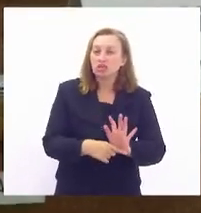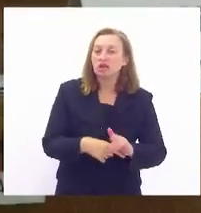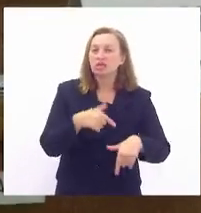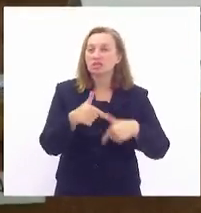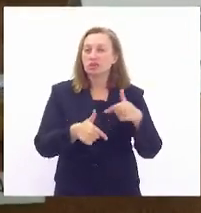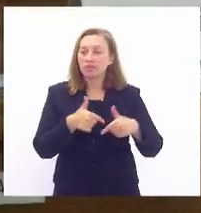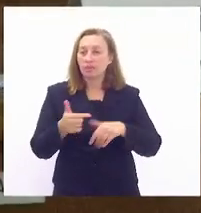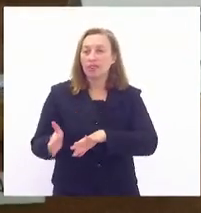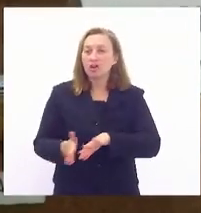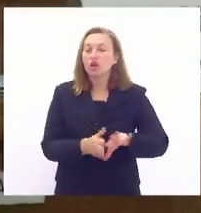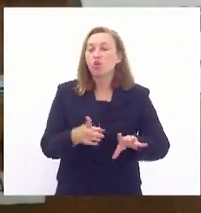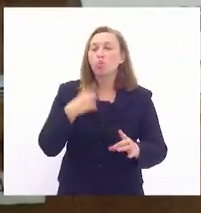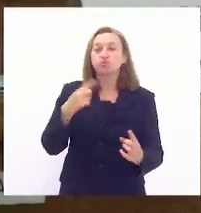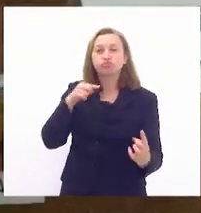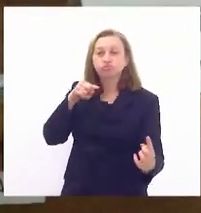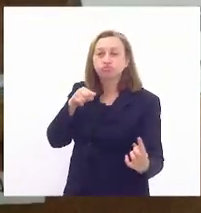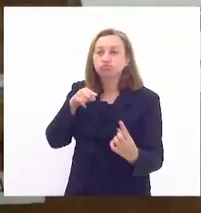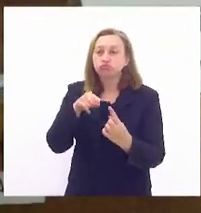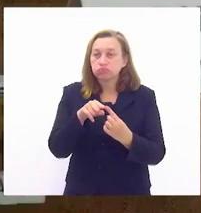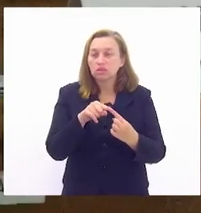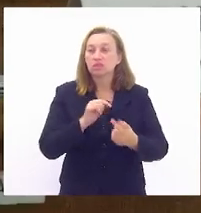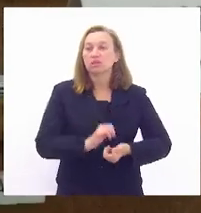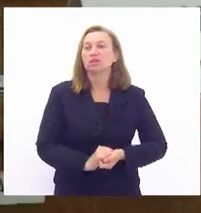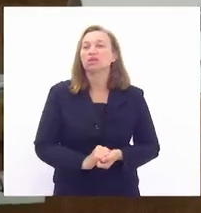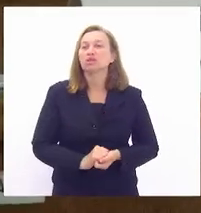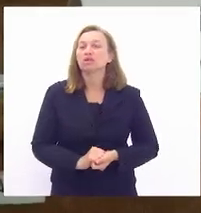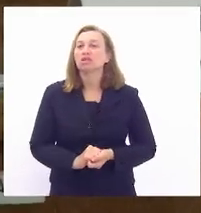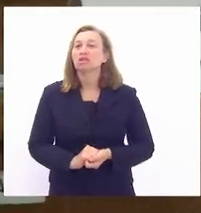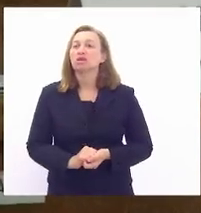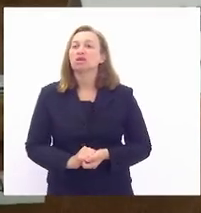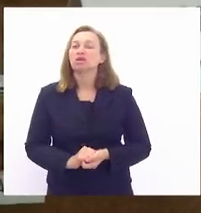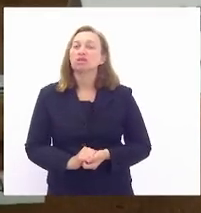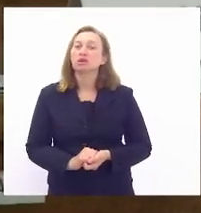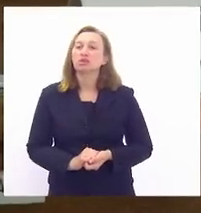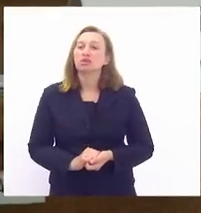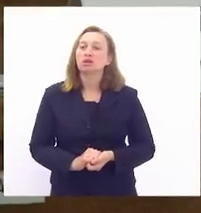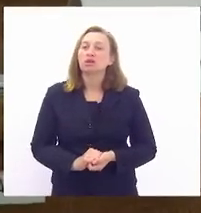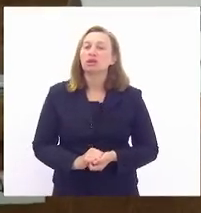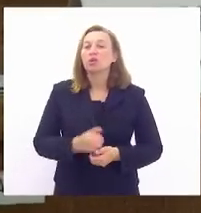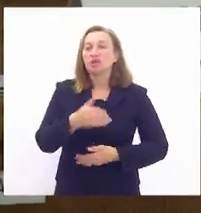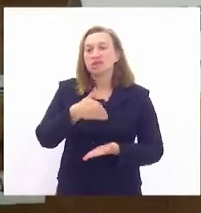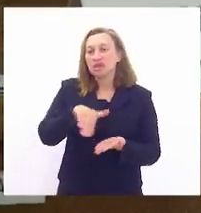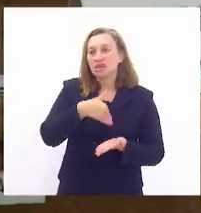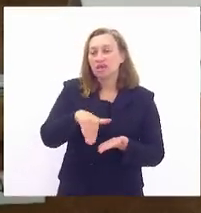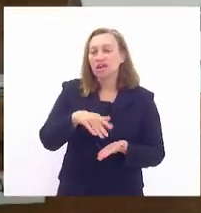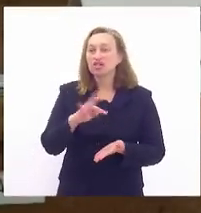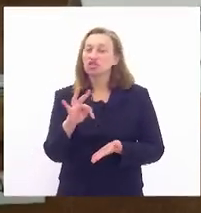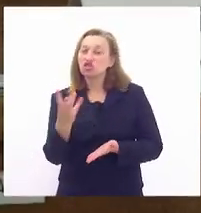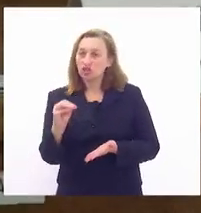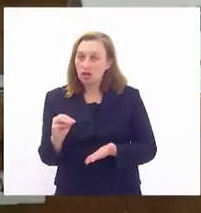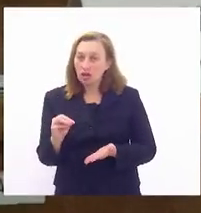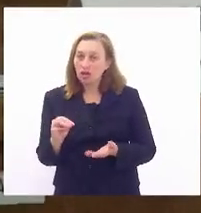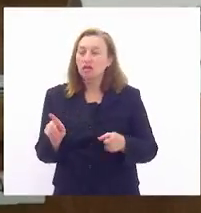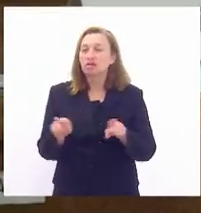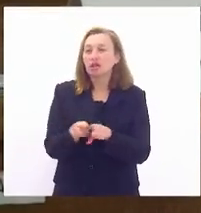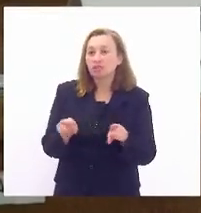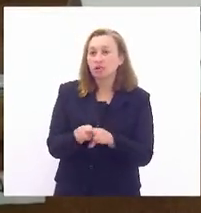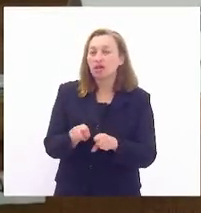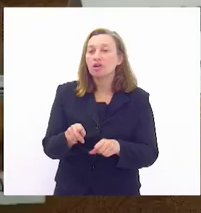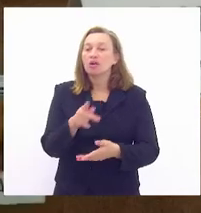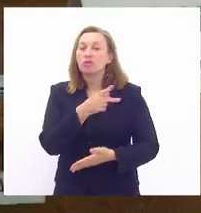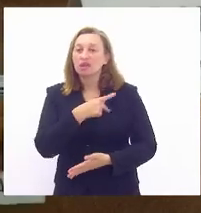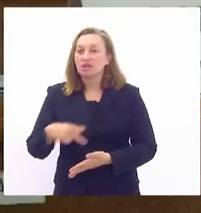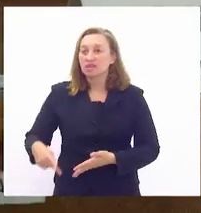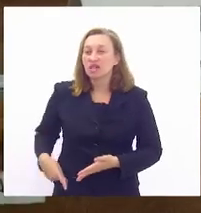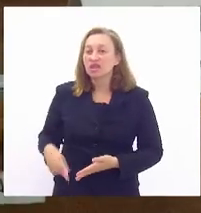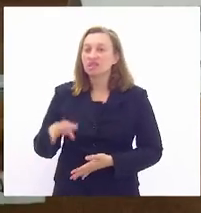O nosso objetivo e a instrução, né, tanto do nosso secretário Thiago Pampolha quanto do presidente Felipe Campelo